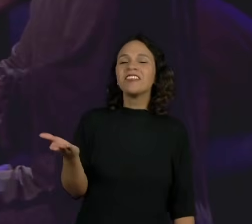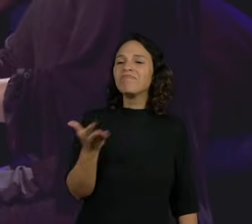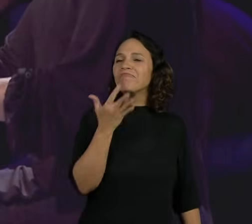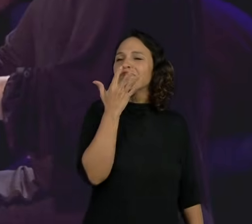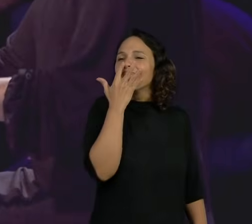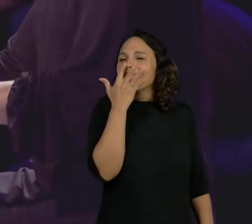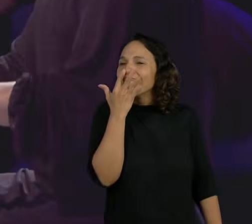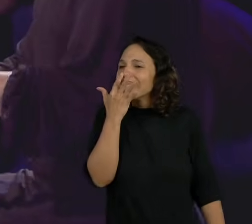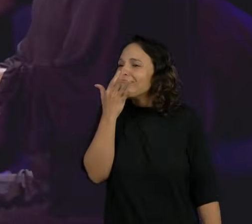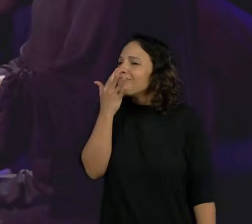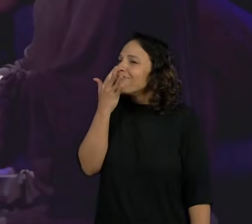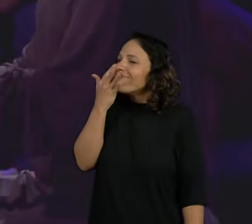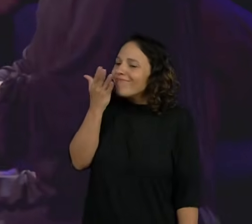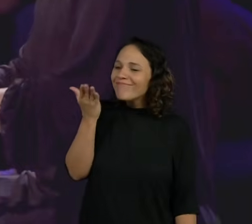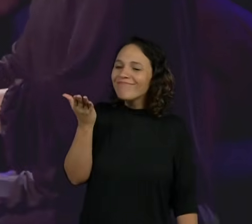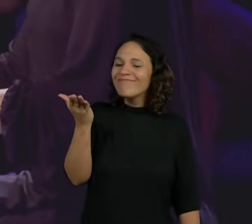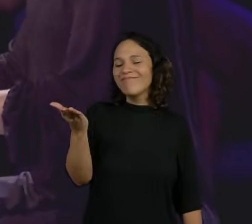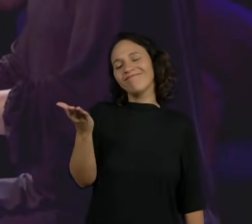olha aí,